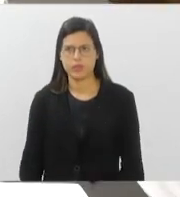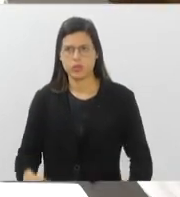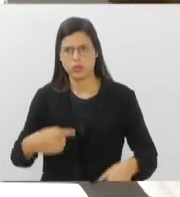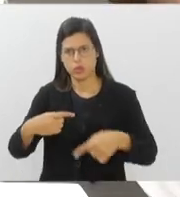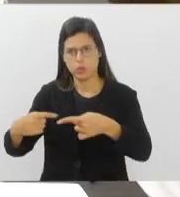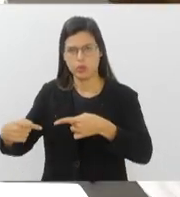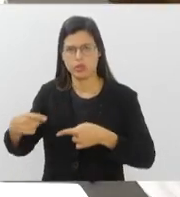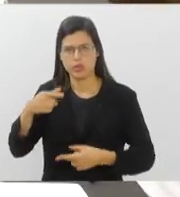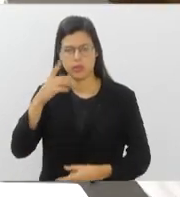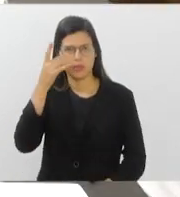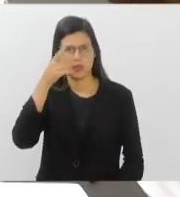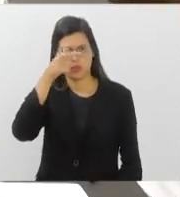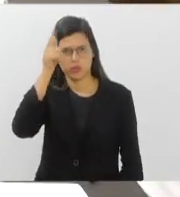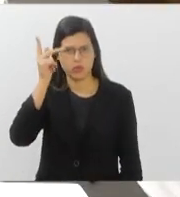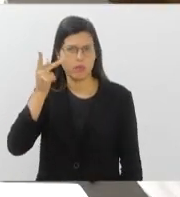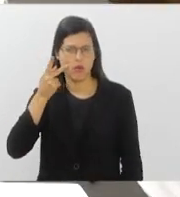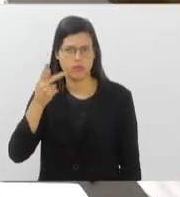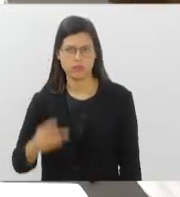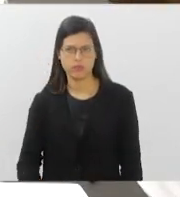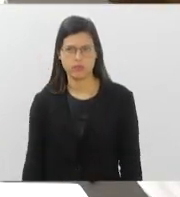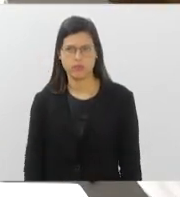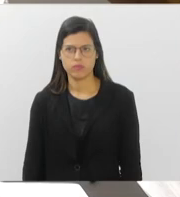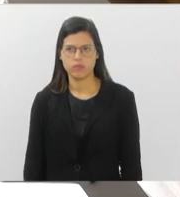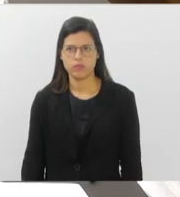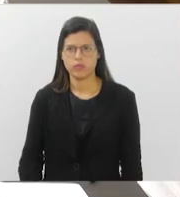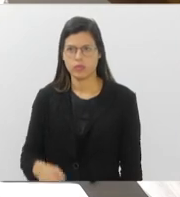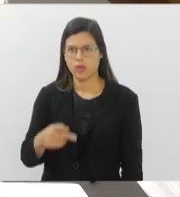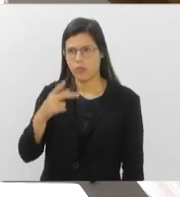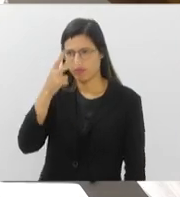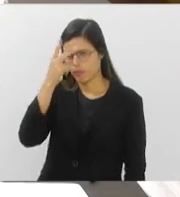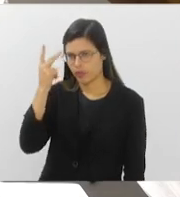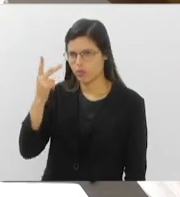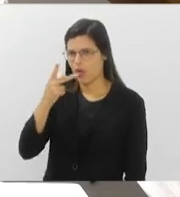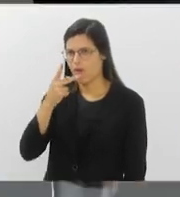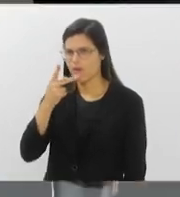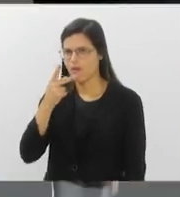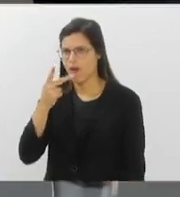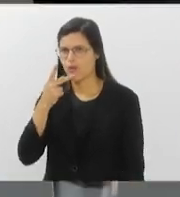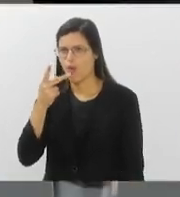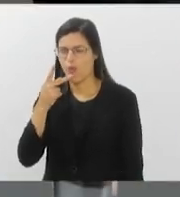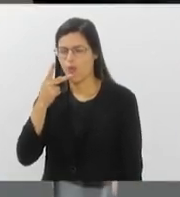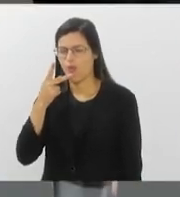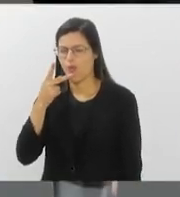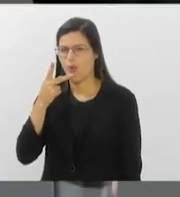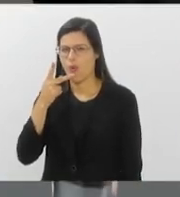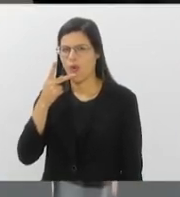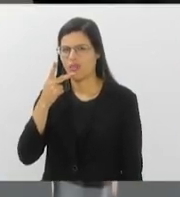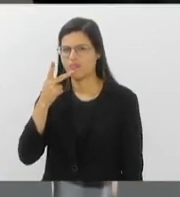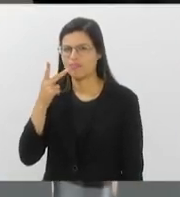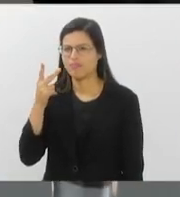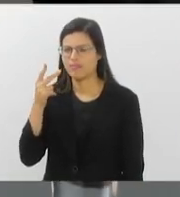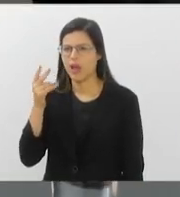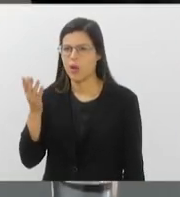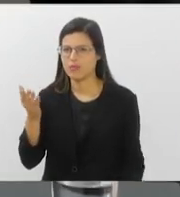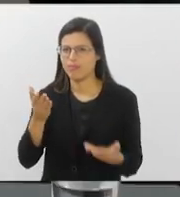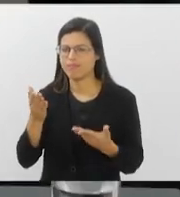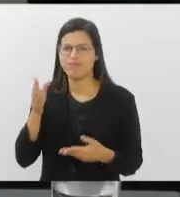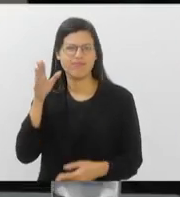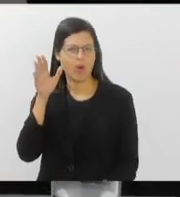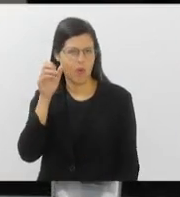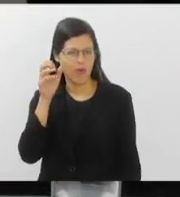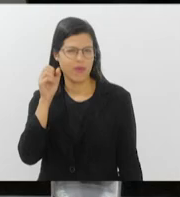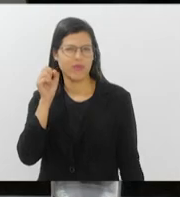deputado Luiz Paulo. Alguém soprou aqui no meu ouvido esquerdo que eu devia discutir. Não foi no direito. Se fosse no direito,